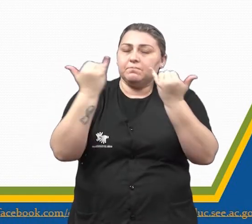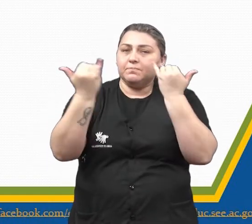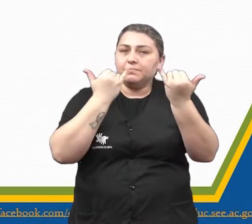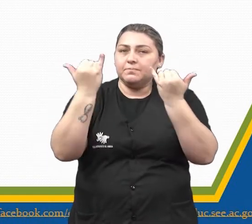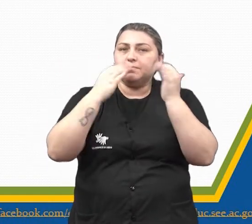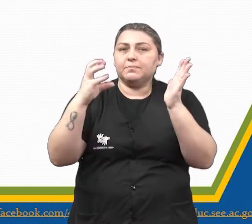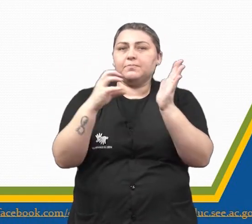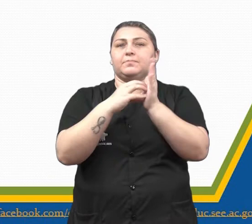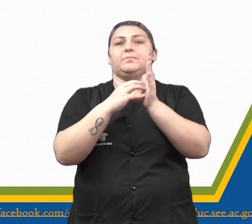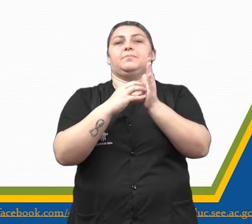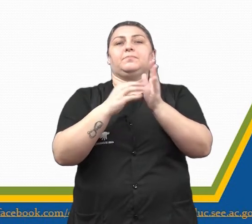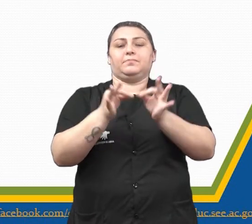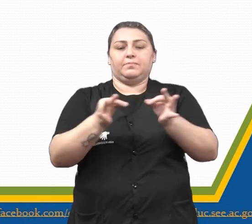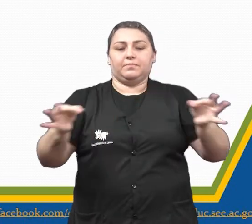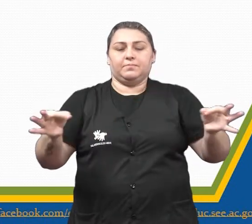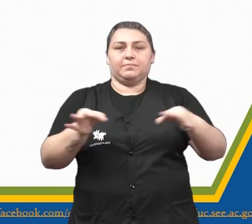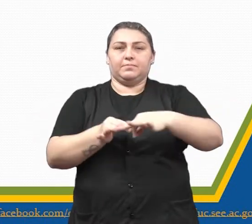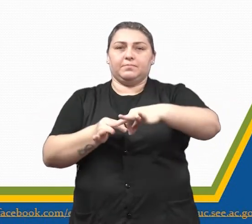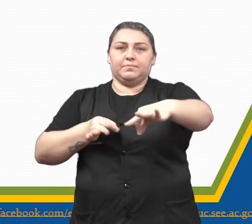dois tipos de medidas.